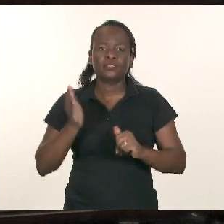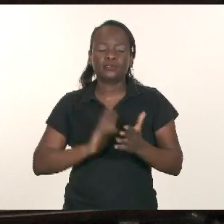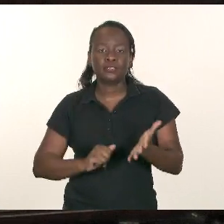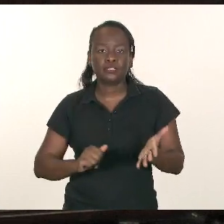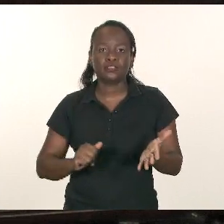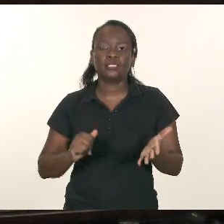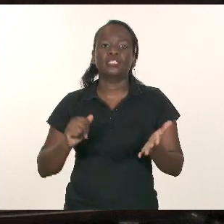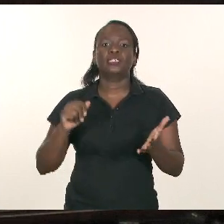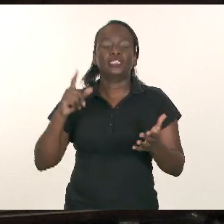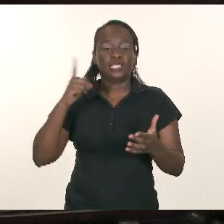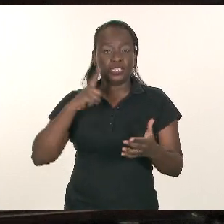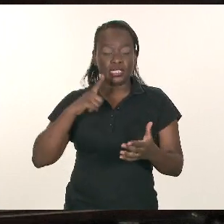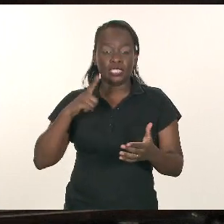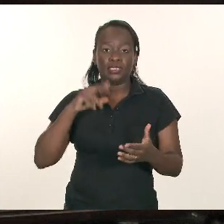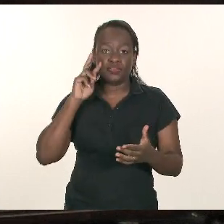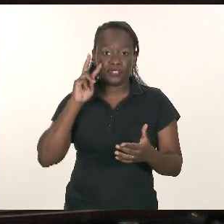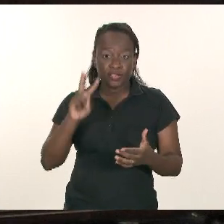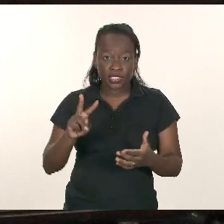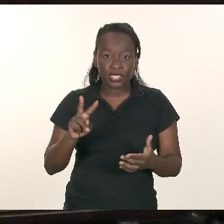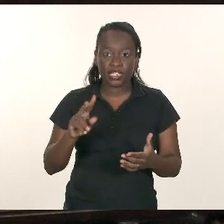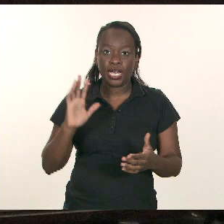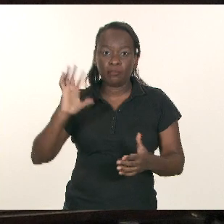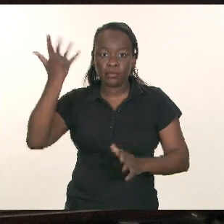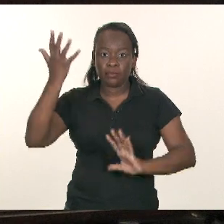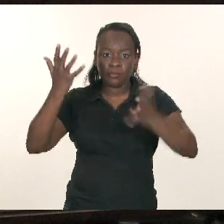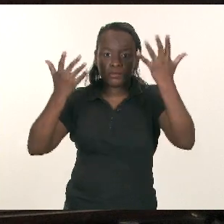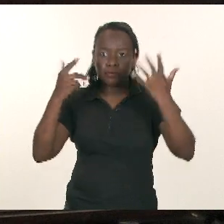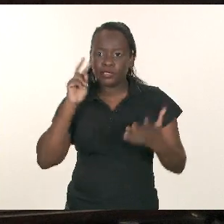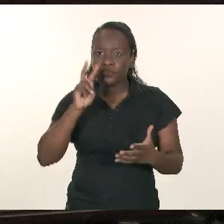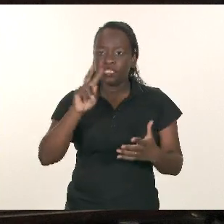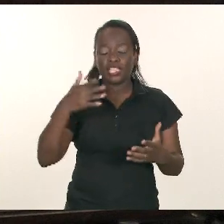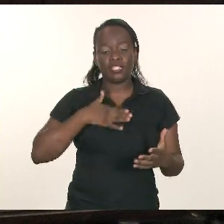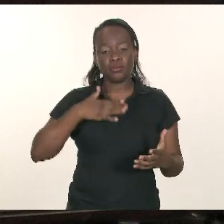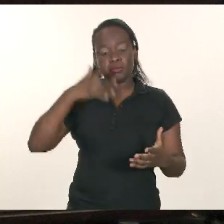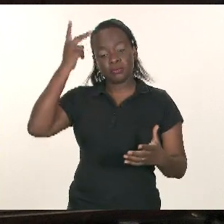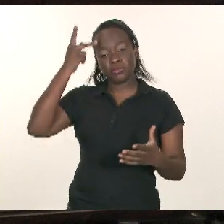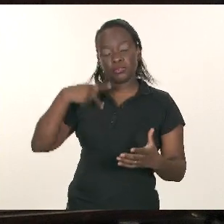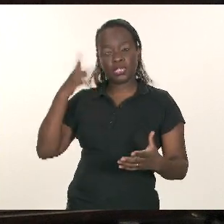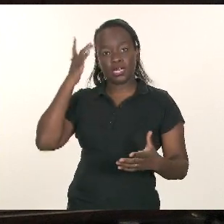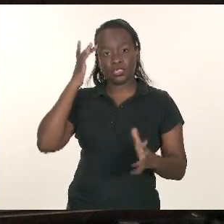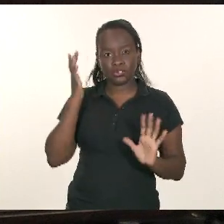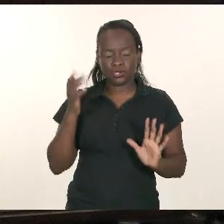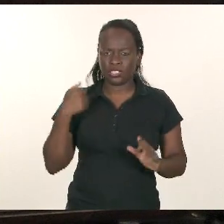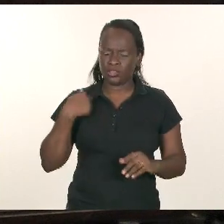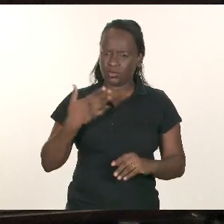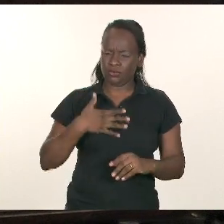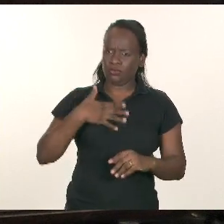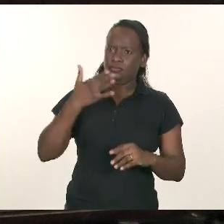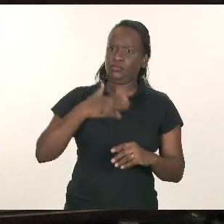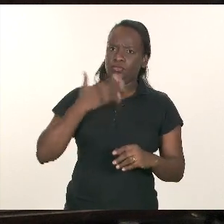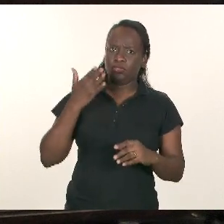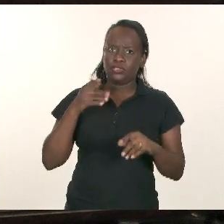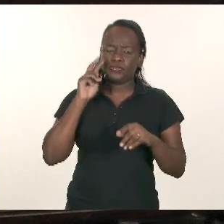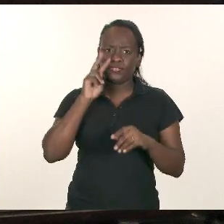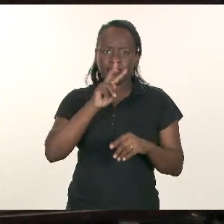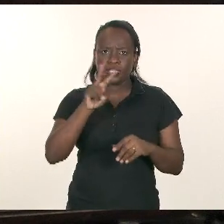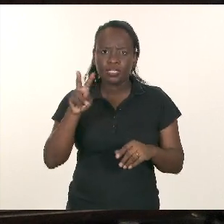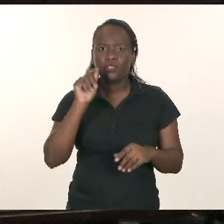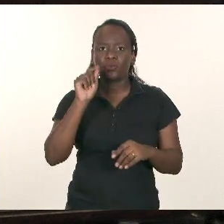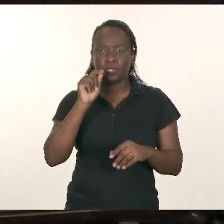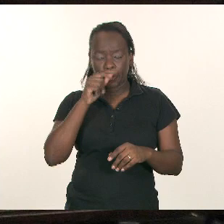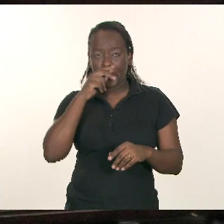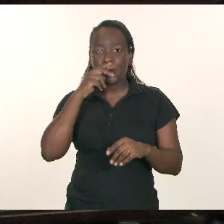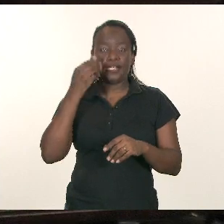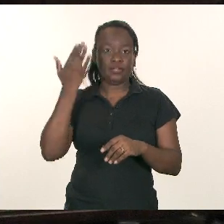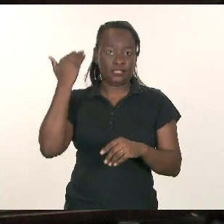que interpreta os acontecimentos ao seu bel prazer. Me causa espanto observar que, há